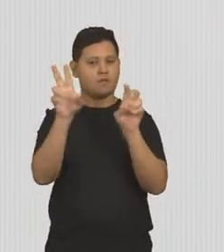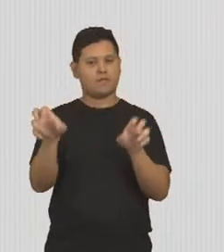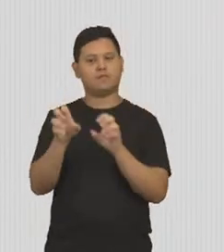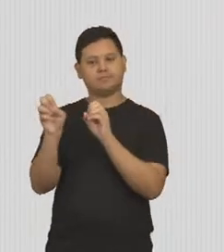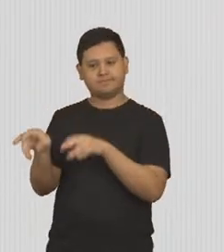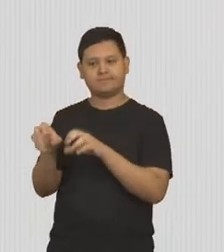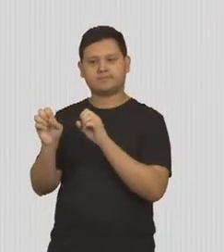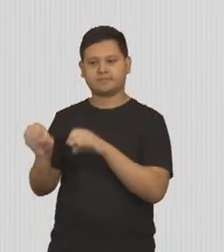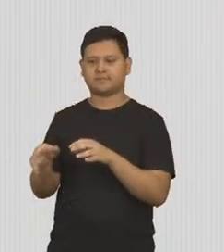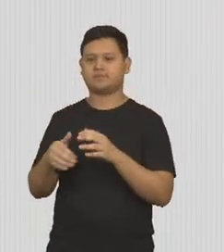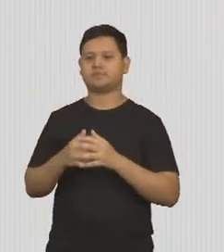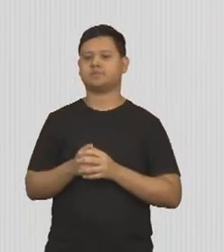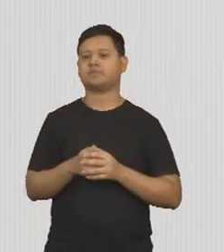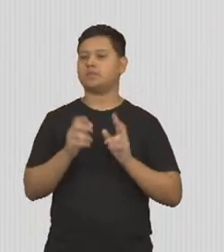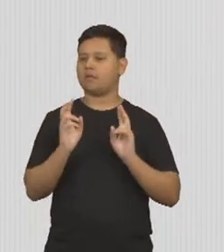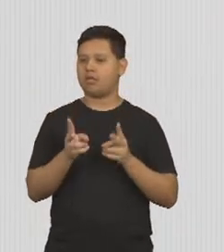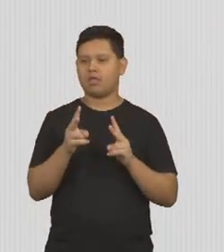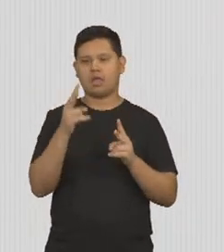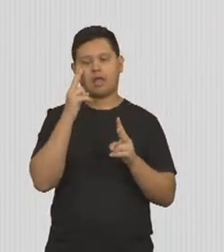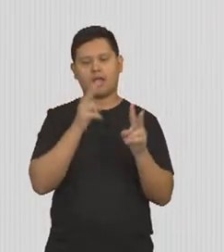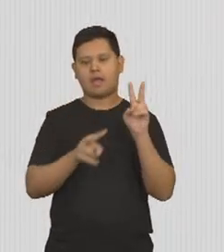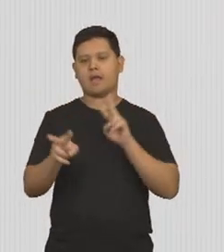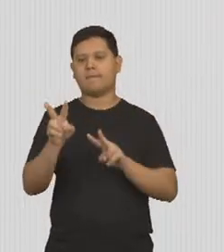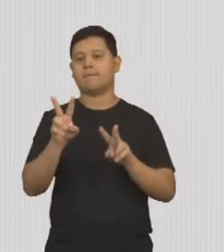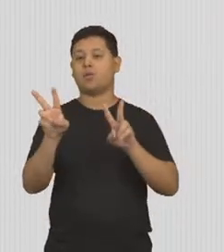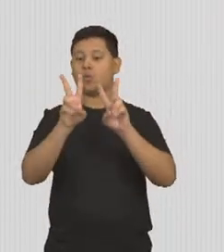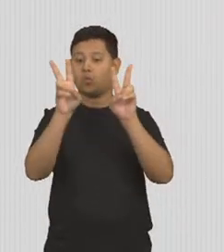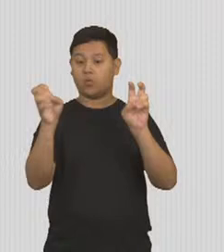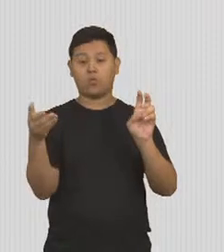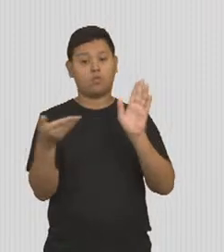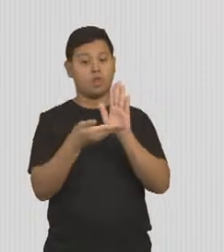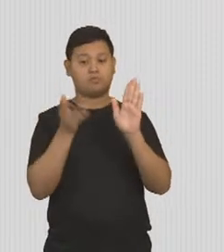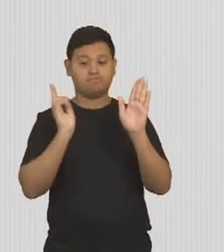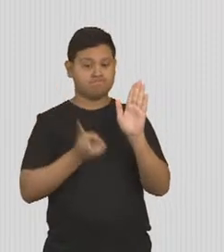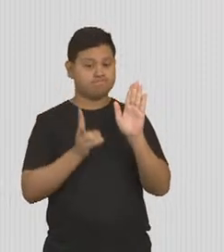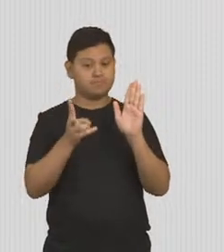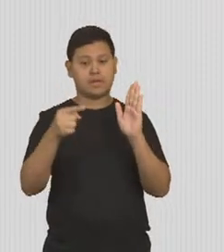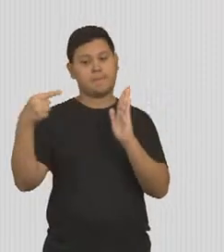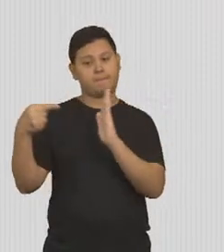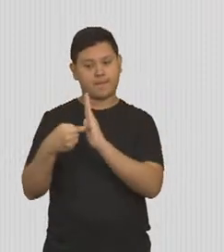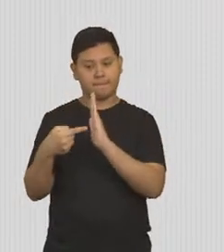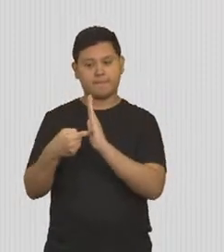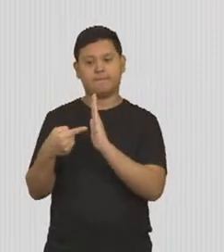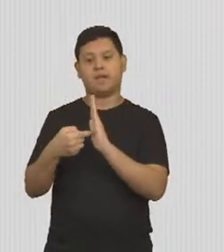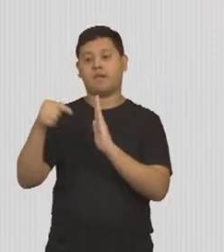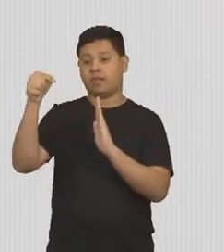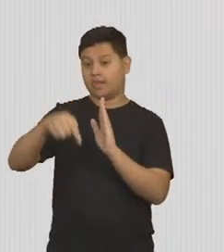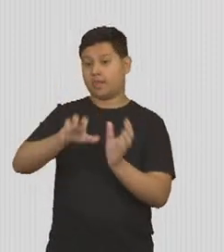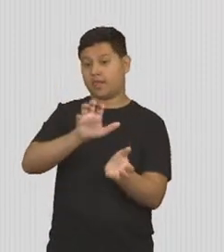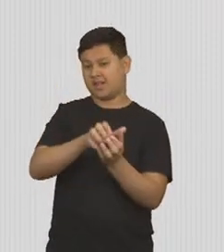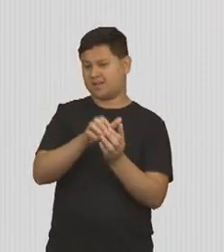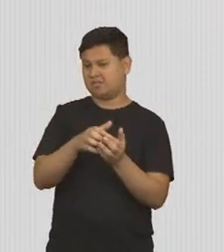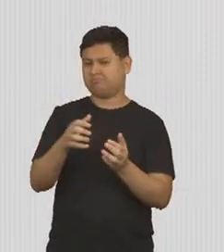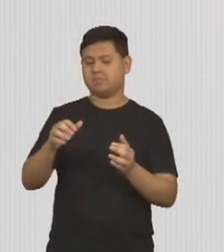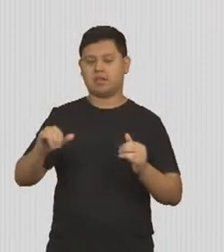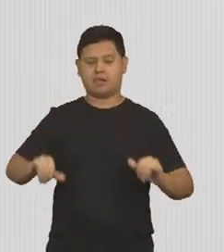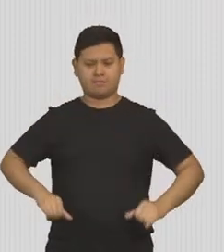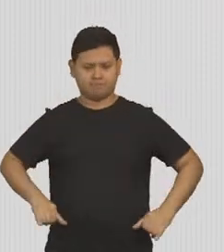educação. Está sempre também entre os temas mais recorrentes nas denúncias, e Jacareí realmente tem sofrido